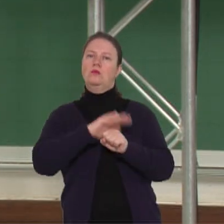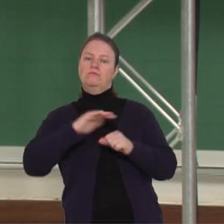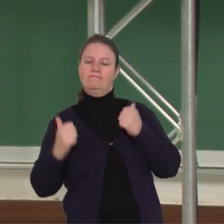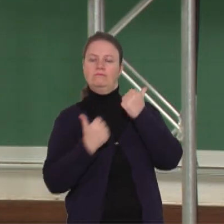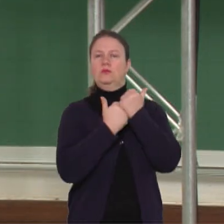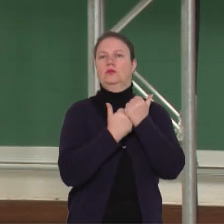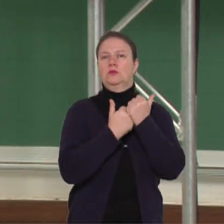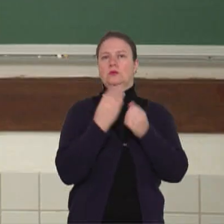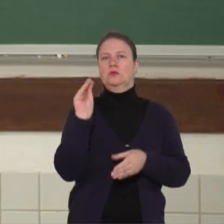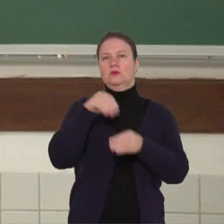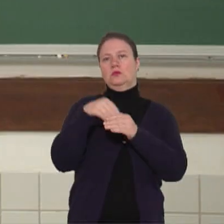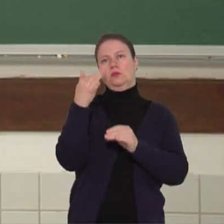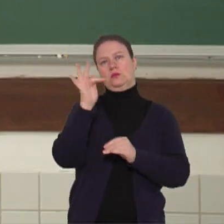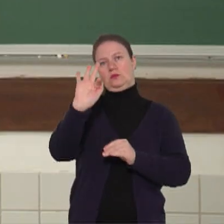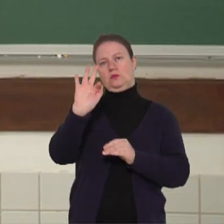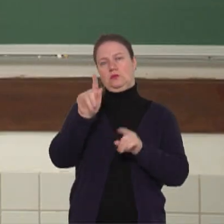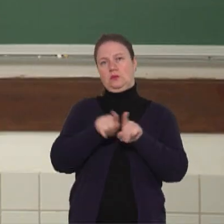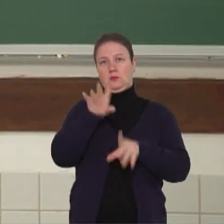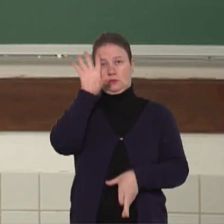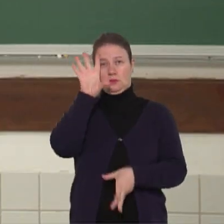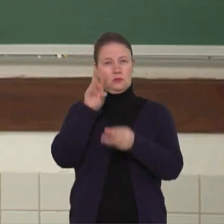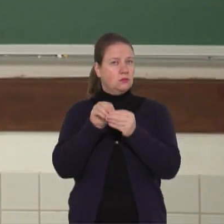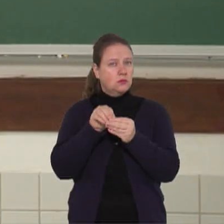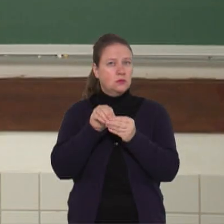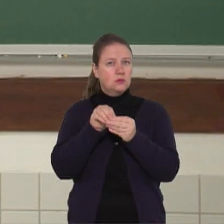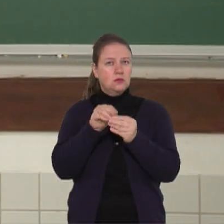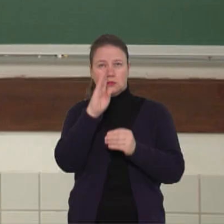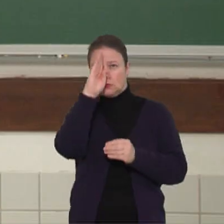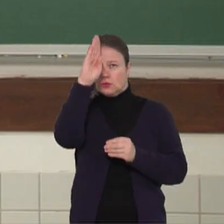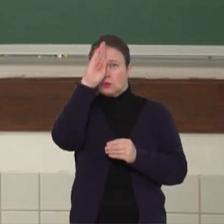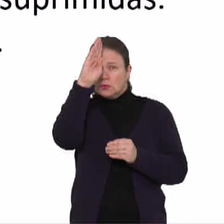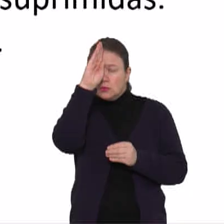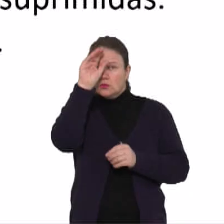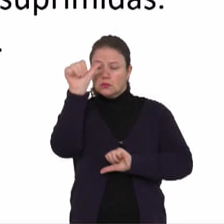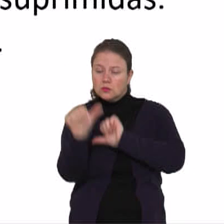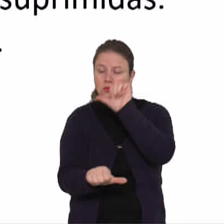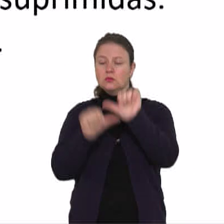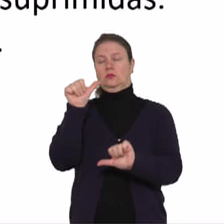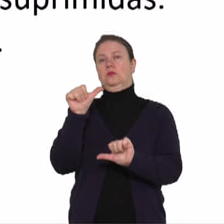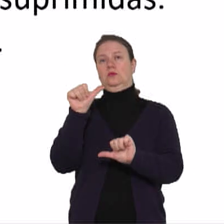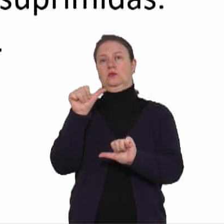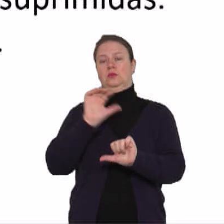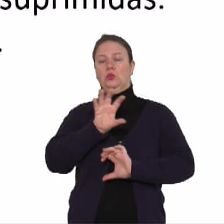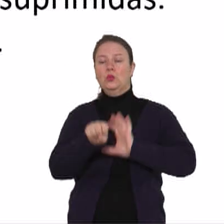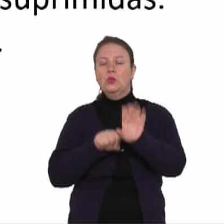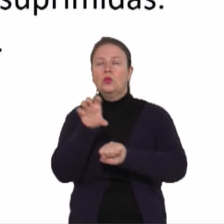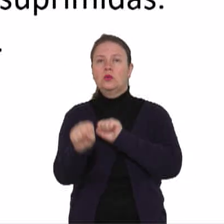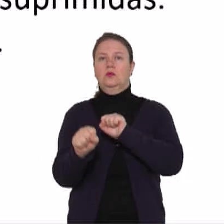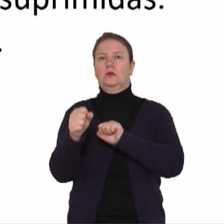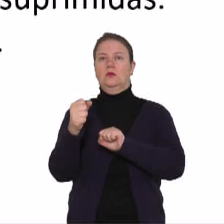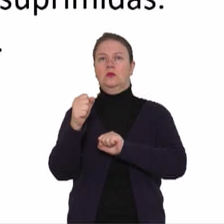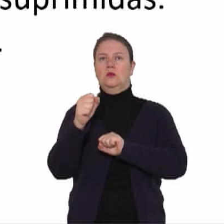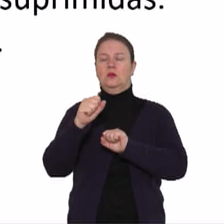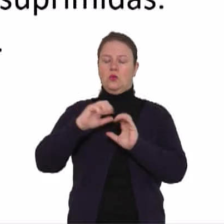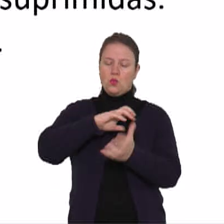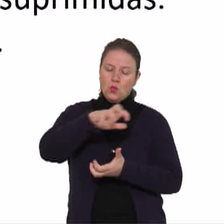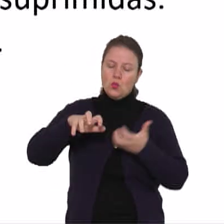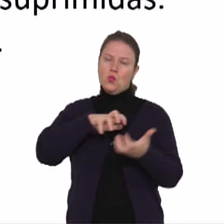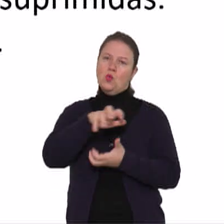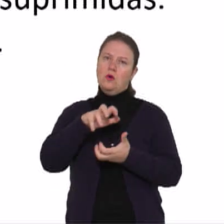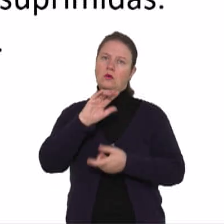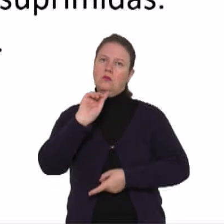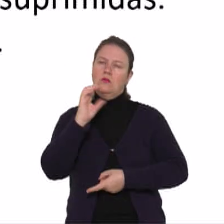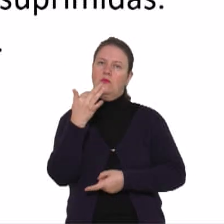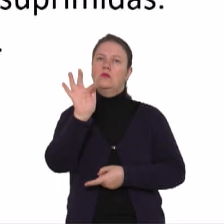França. Agora a gente vai fazer aqui uma retomada das principais transformações e conquistas da Revolução Francesa.